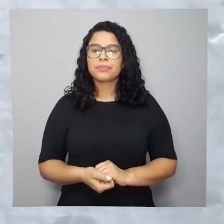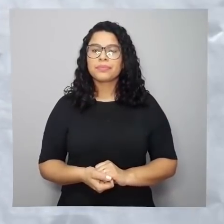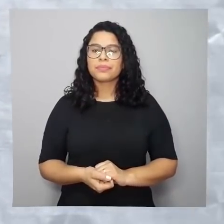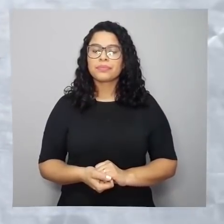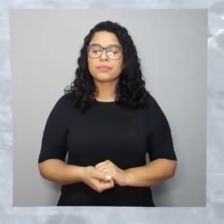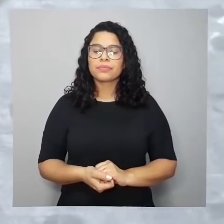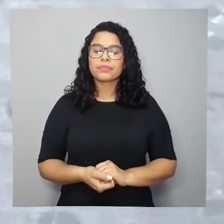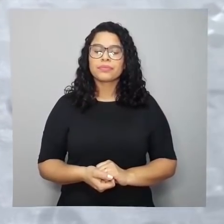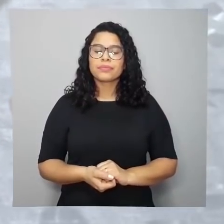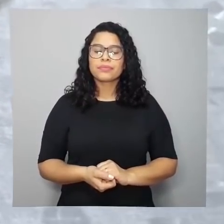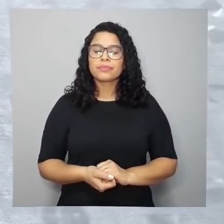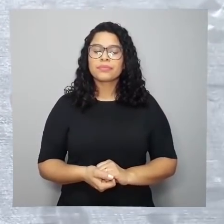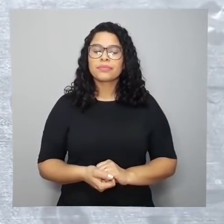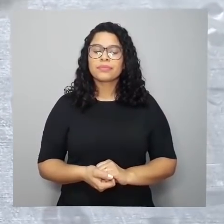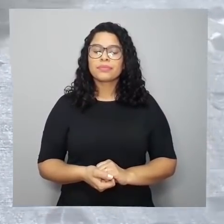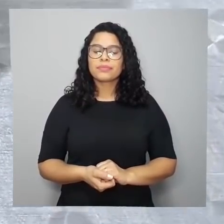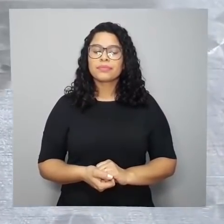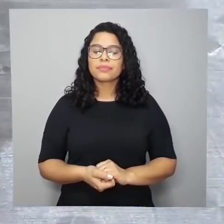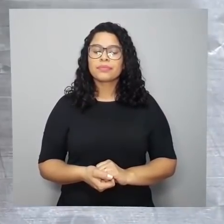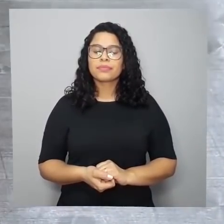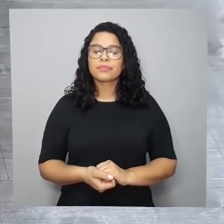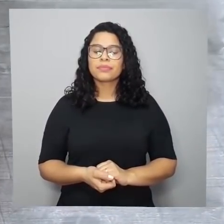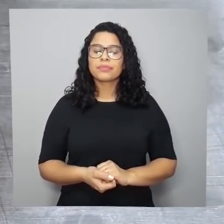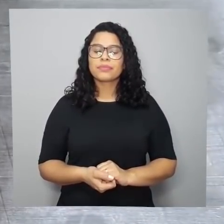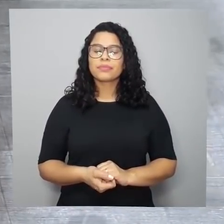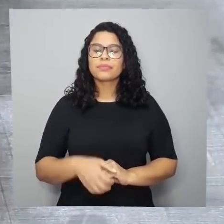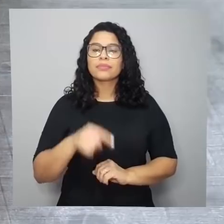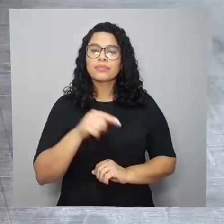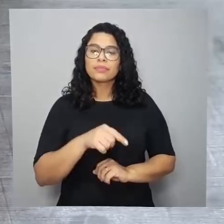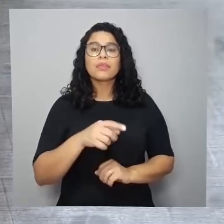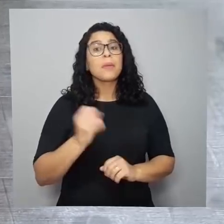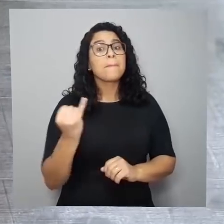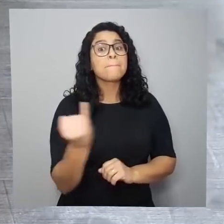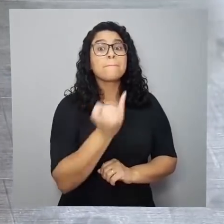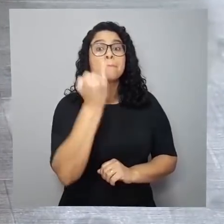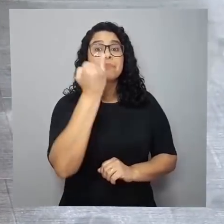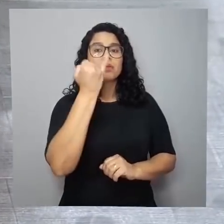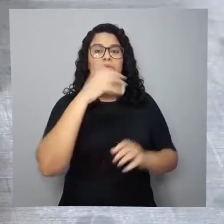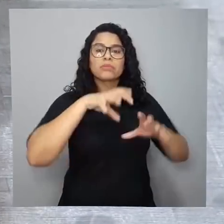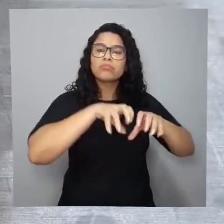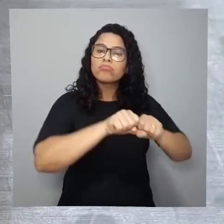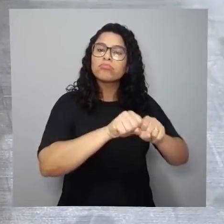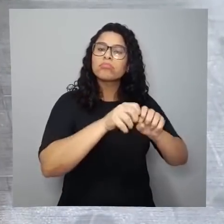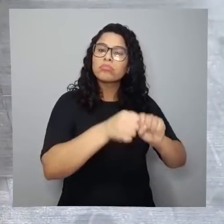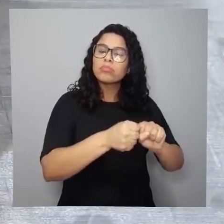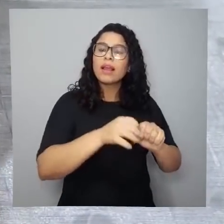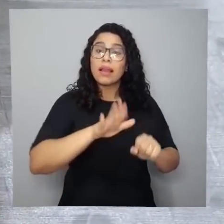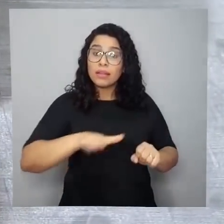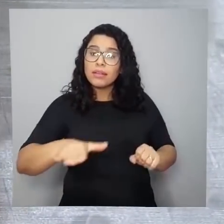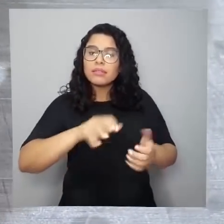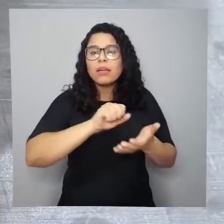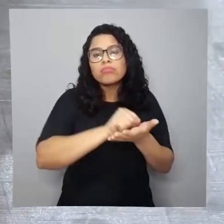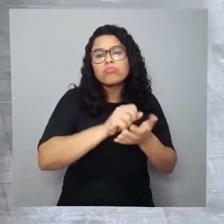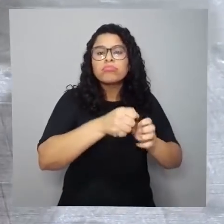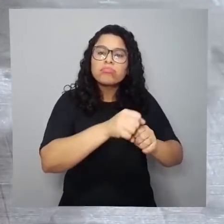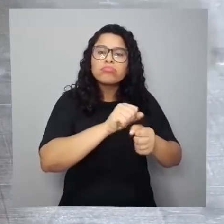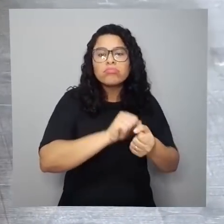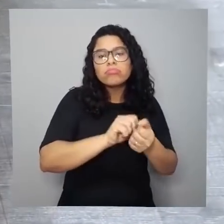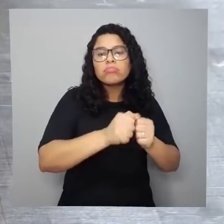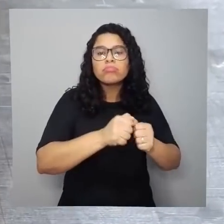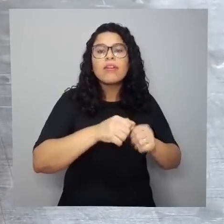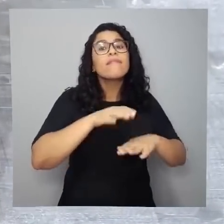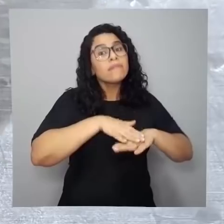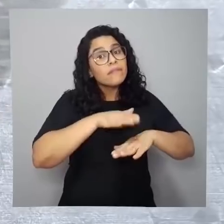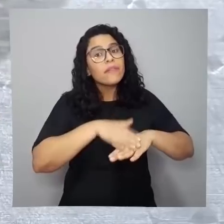de água para dissolver. Então, olha, essa parte aqui é muito importante que a criança vá fazendo,